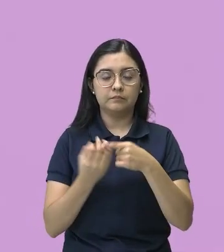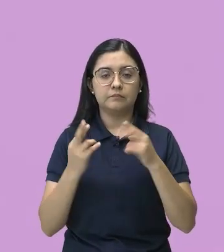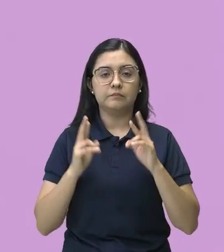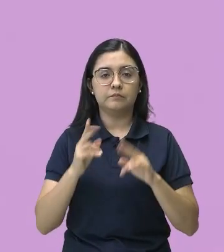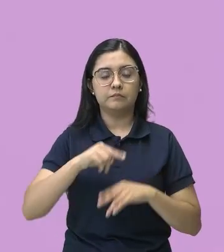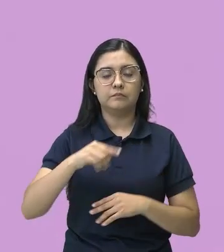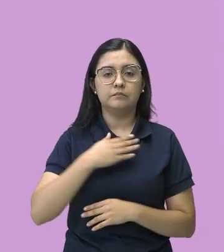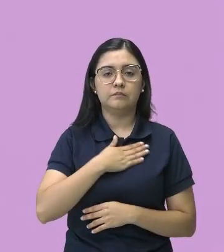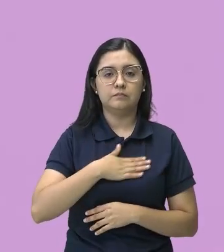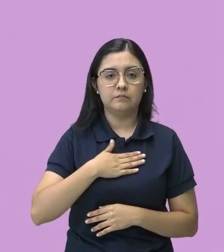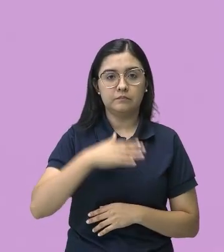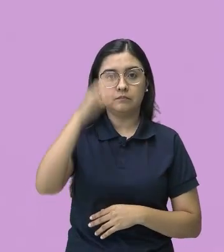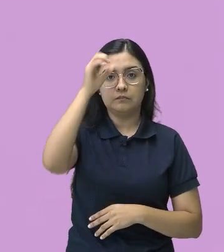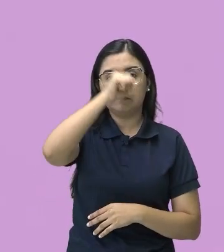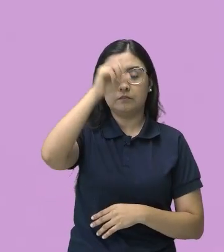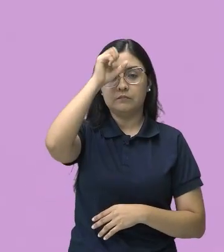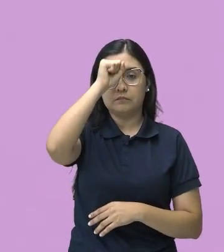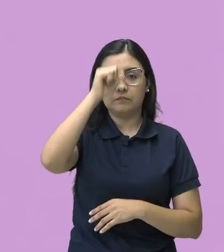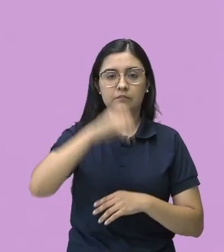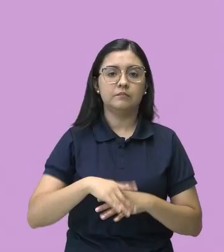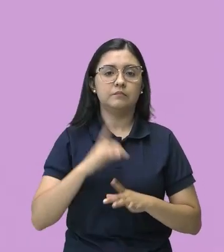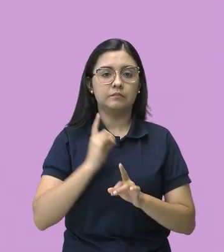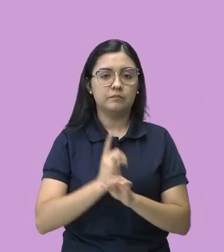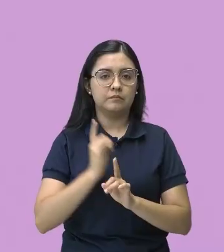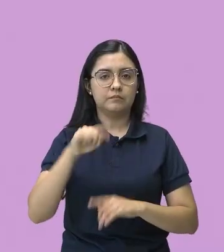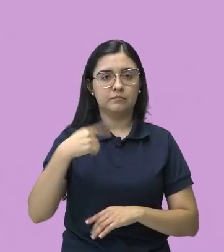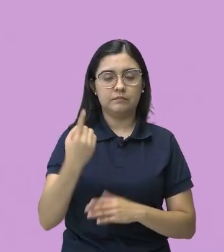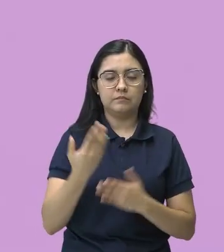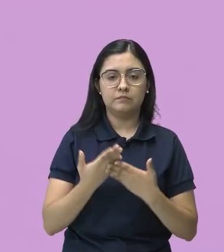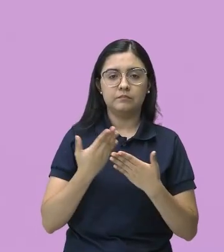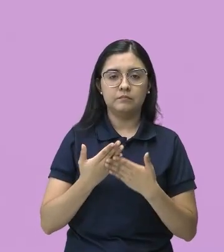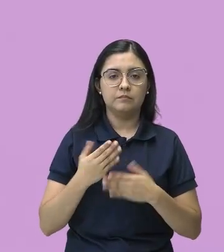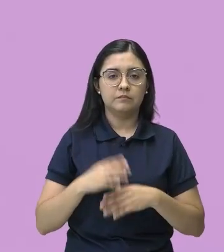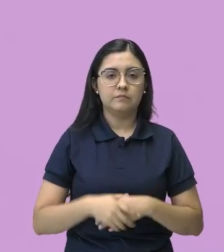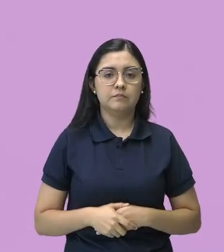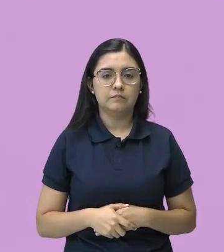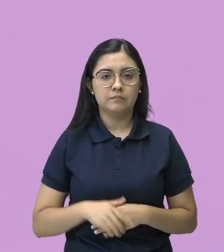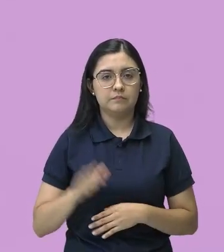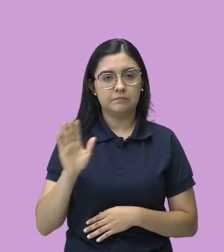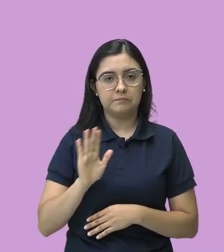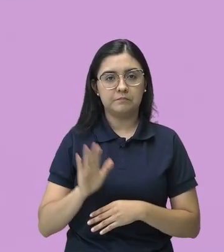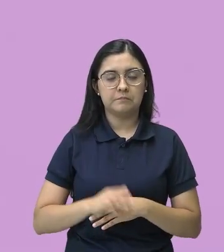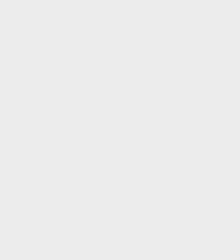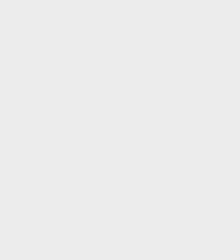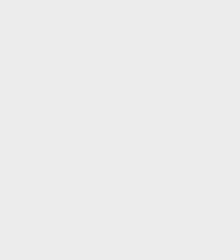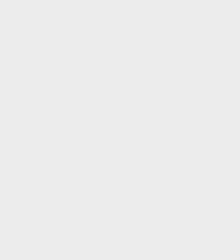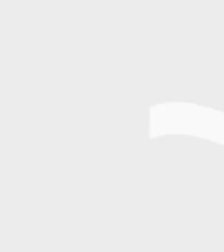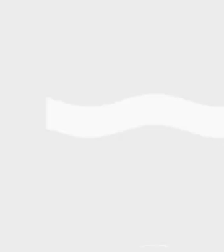tenham gostado e aprendido, e a gente se encontra numa próxima oportunidade. Até mais!